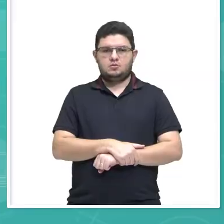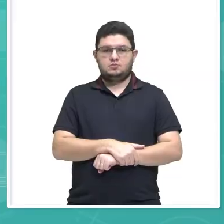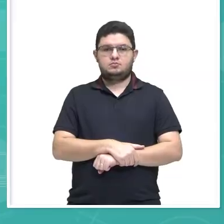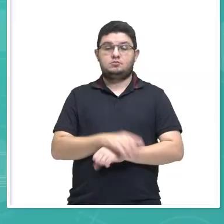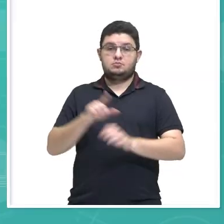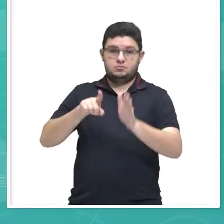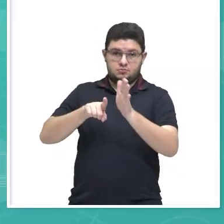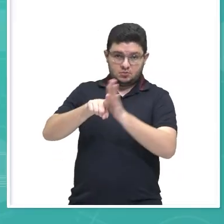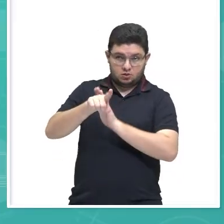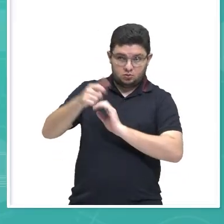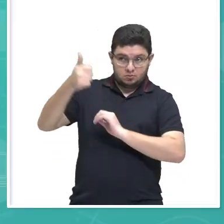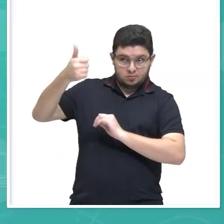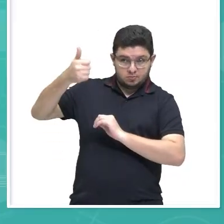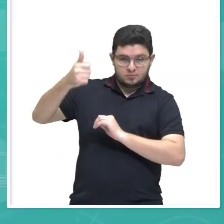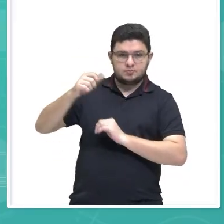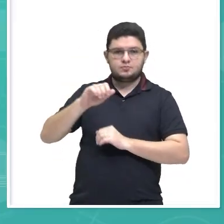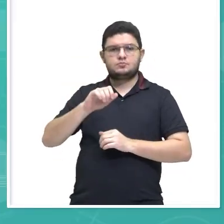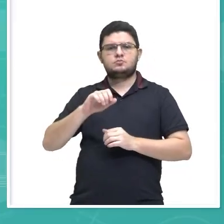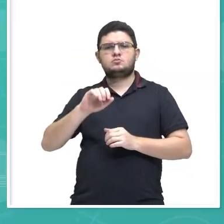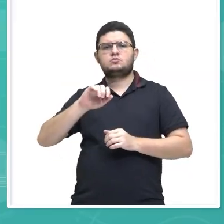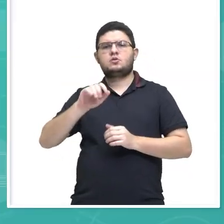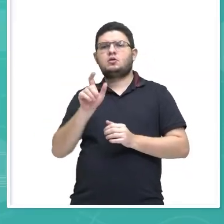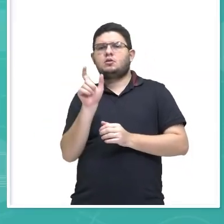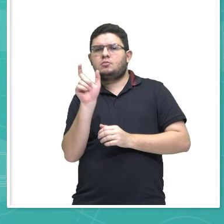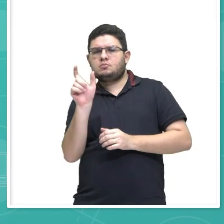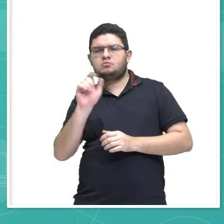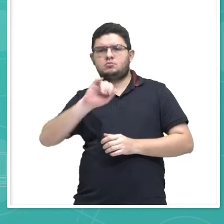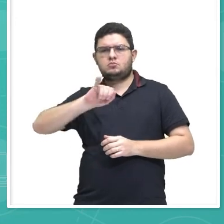Questão 1. Que significa a palavra judô?